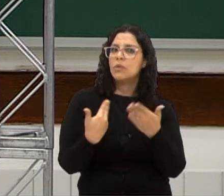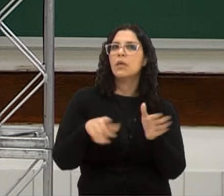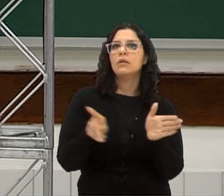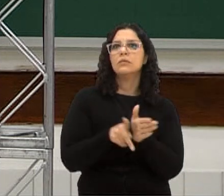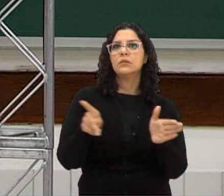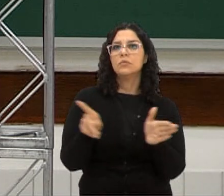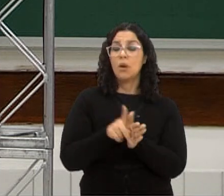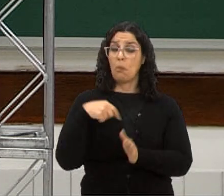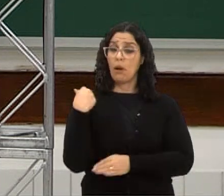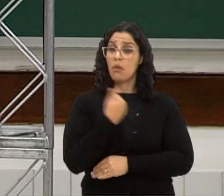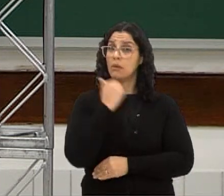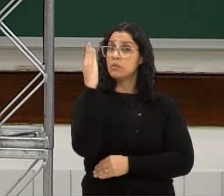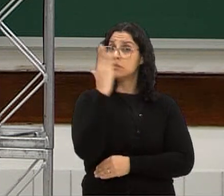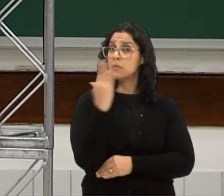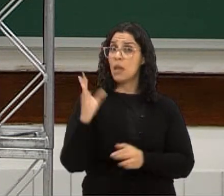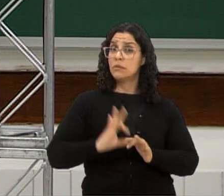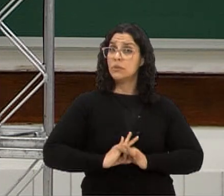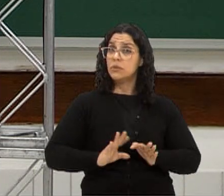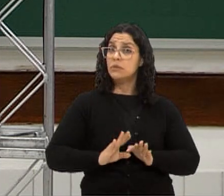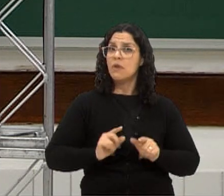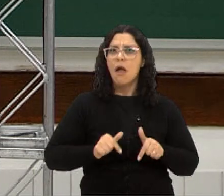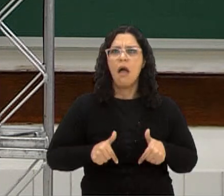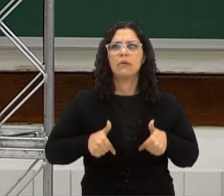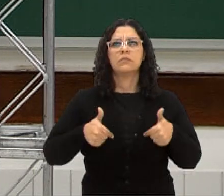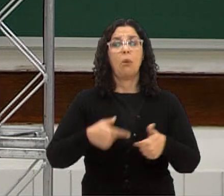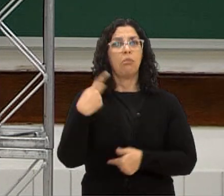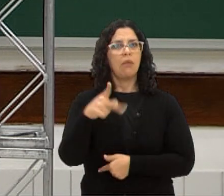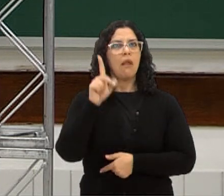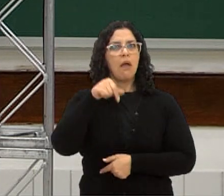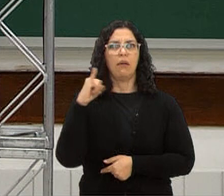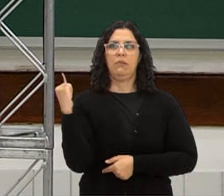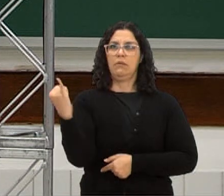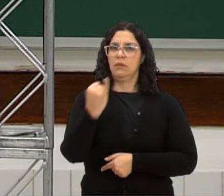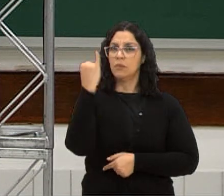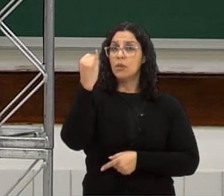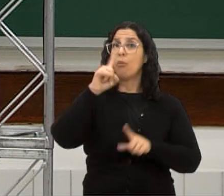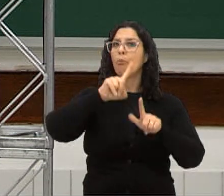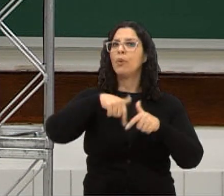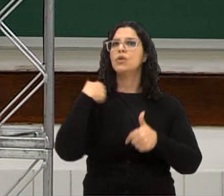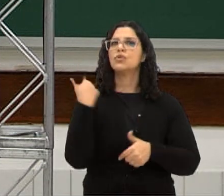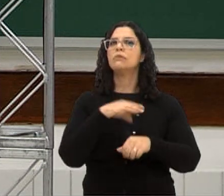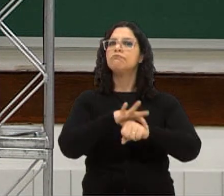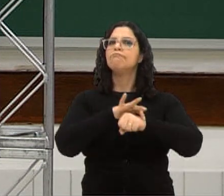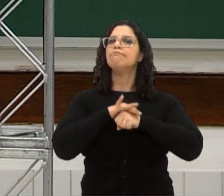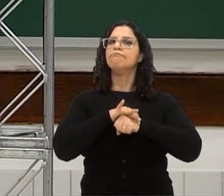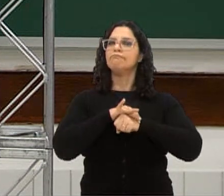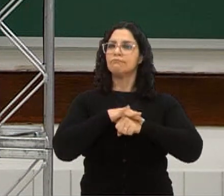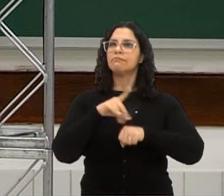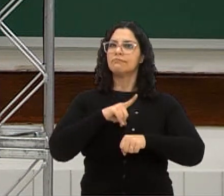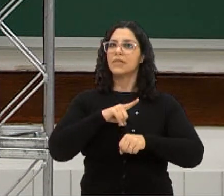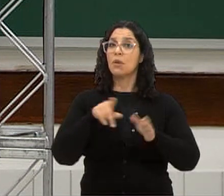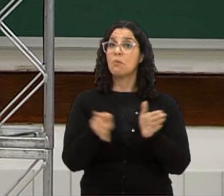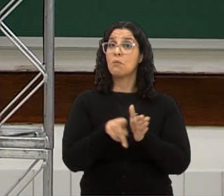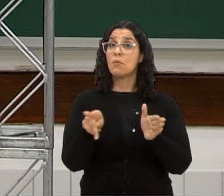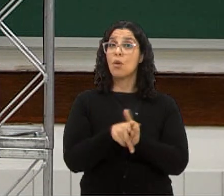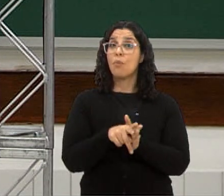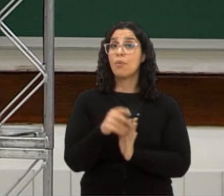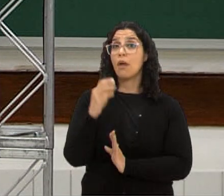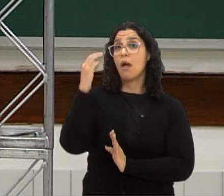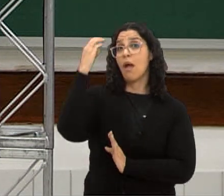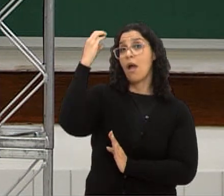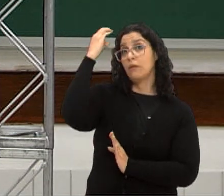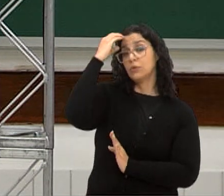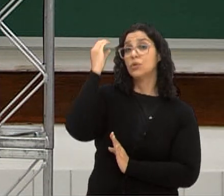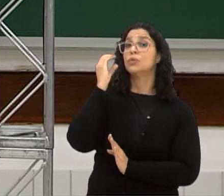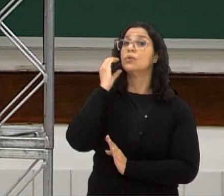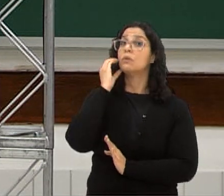Brasil. Essa atitude dela foi muito importante para dar o quê? Dar segurança ao próprio príncipe